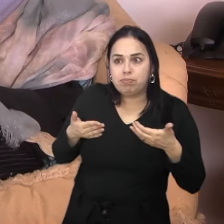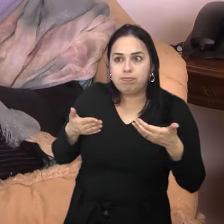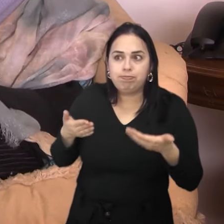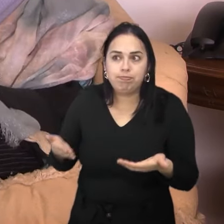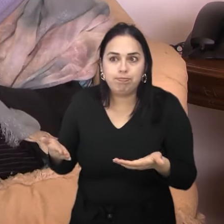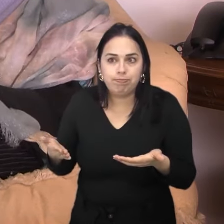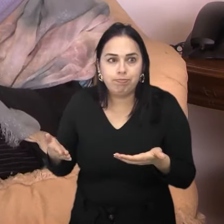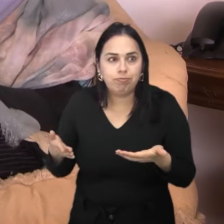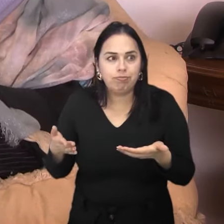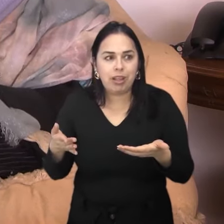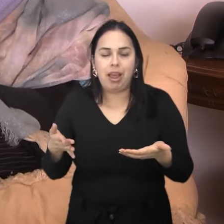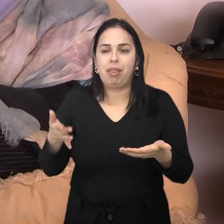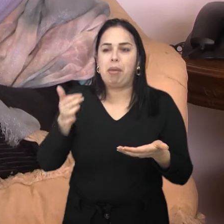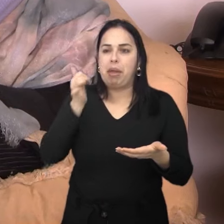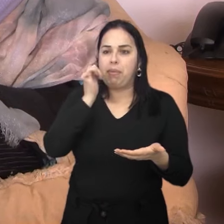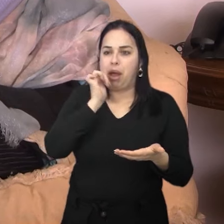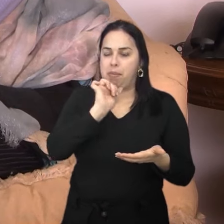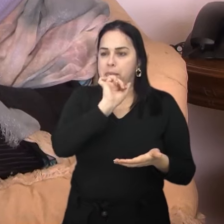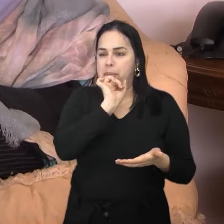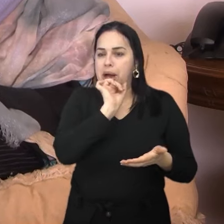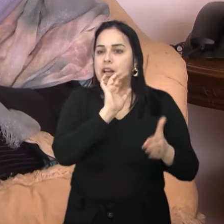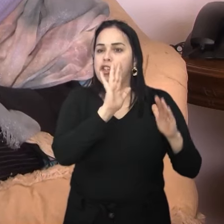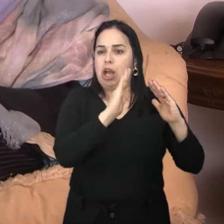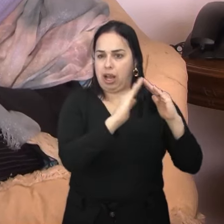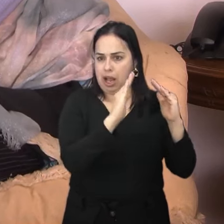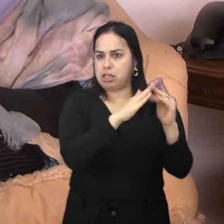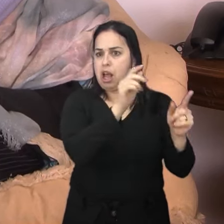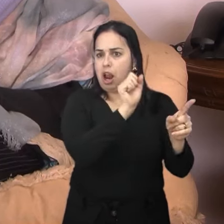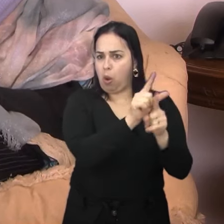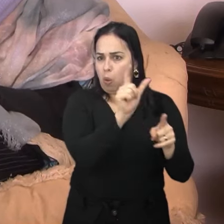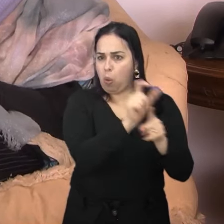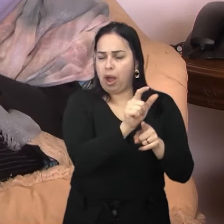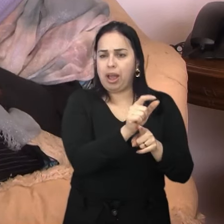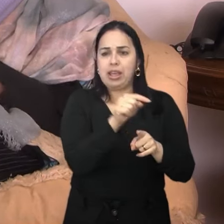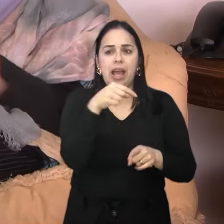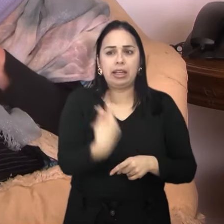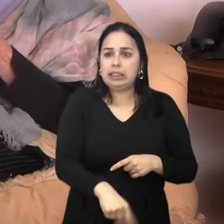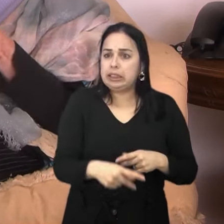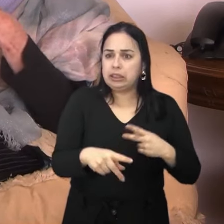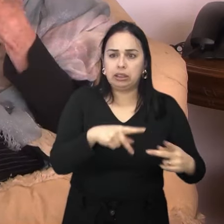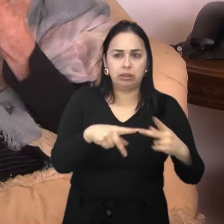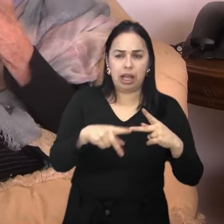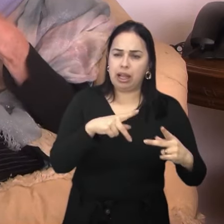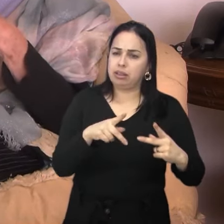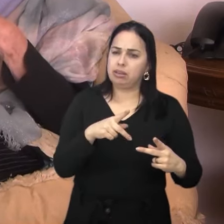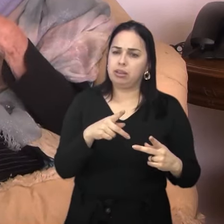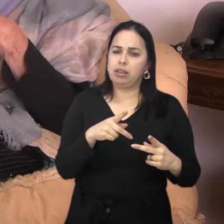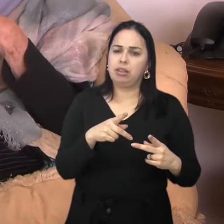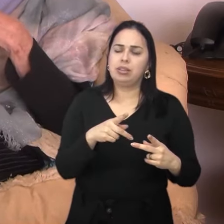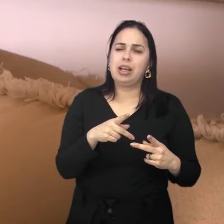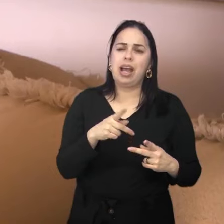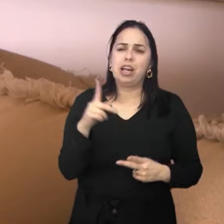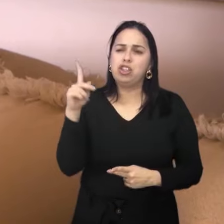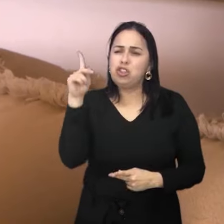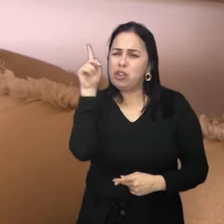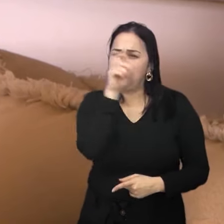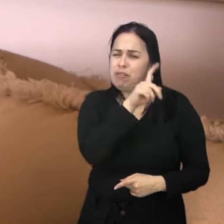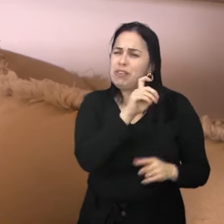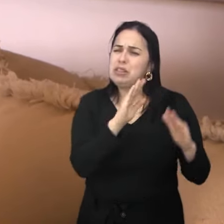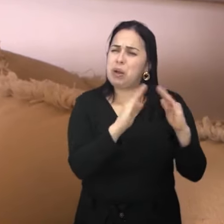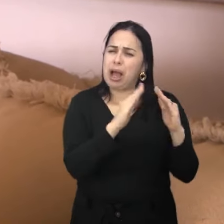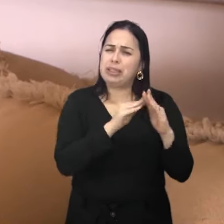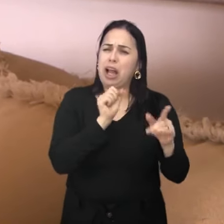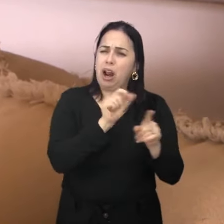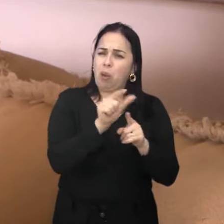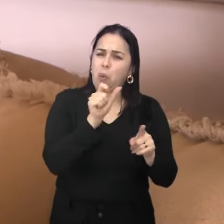cheguei, minha mãe já tinha alugado uma casa com dificuldade, porque aqui não havia essa possibilidade de alugar